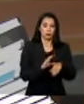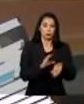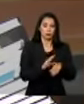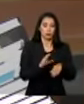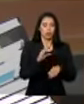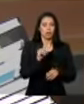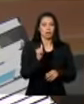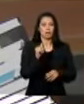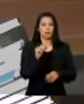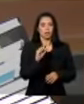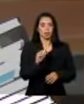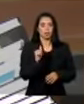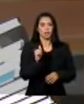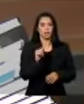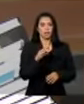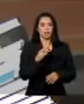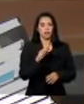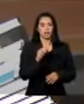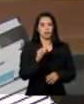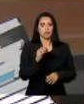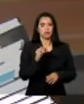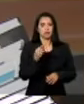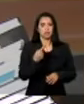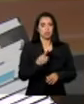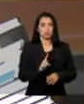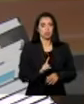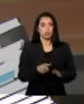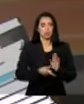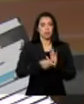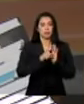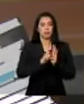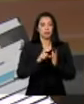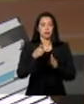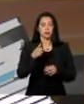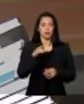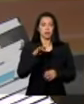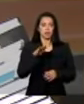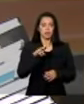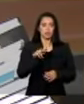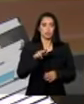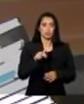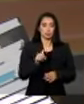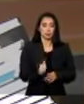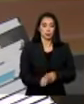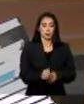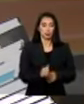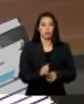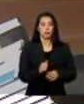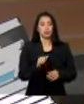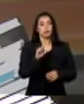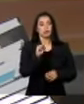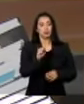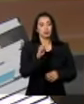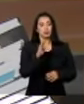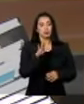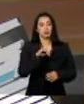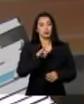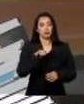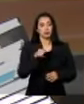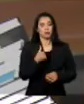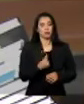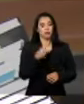na necessidade de condicionar a execução antecipada da pena ao crivo do superior. Isso em